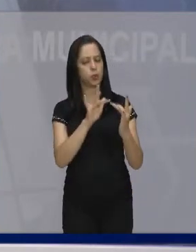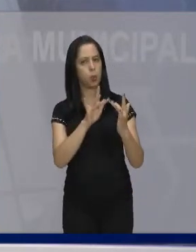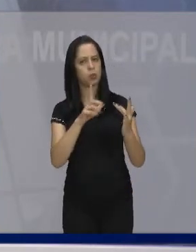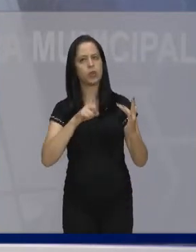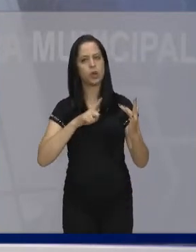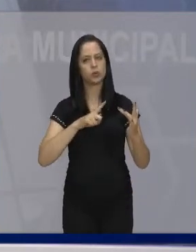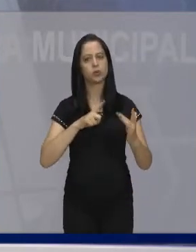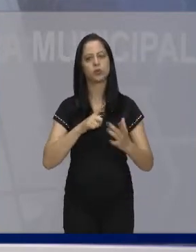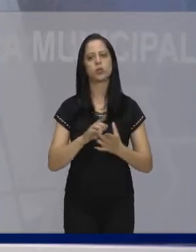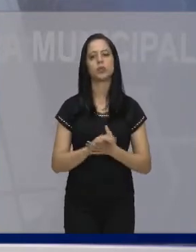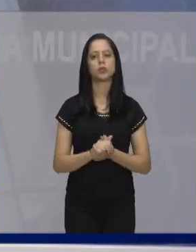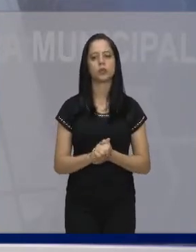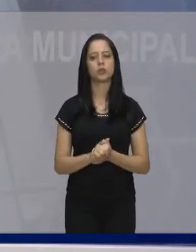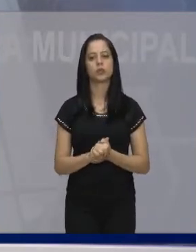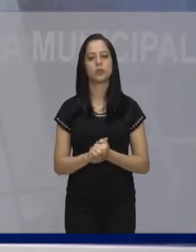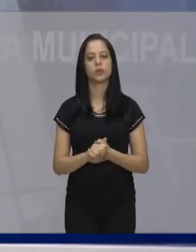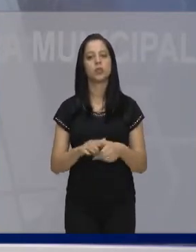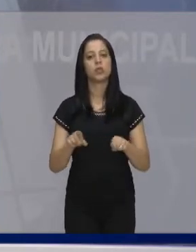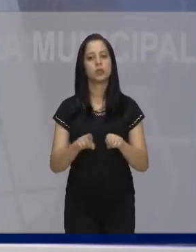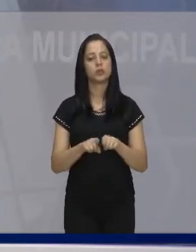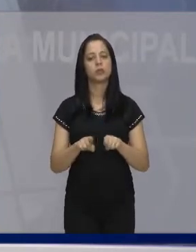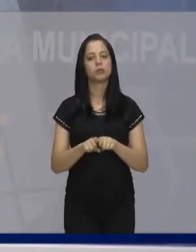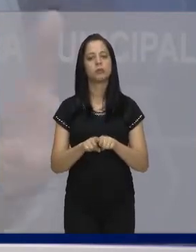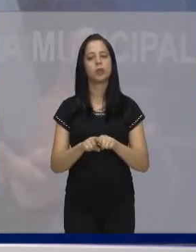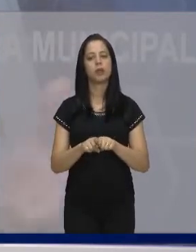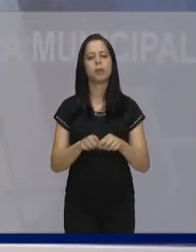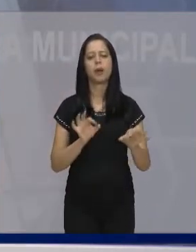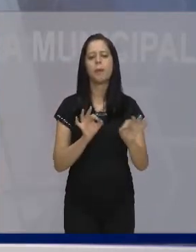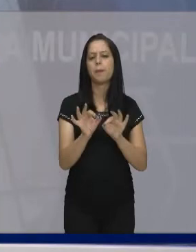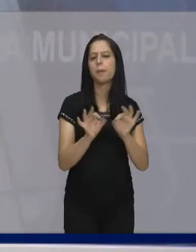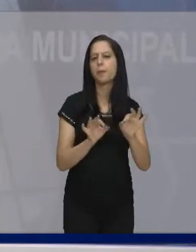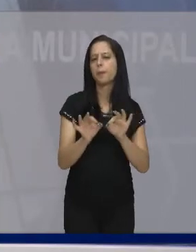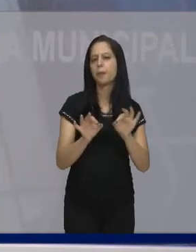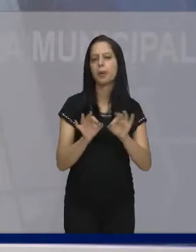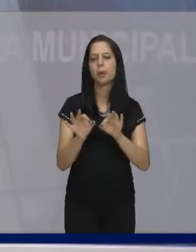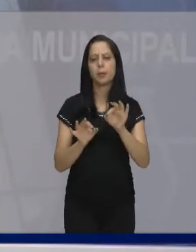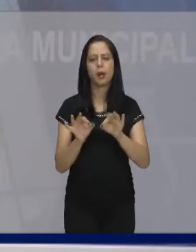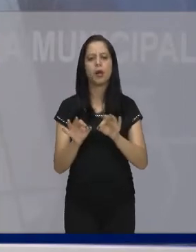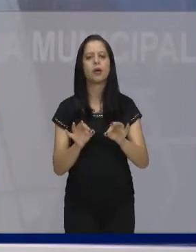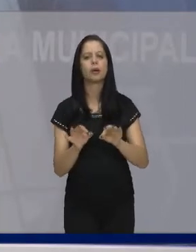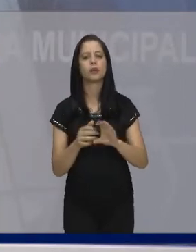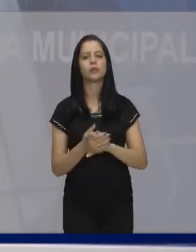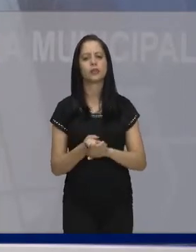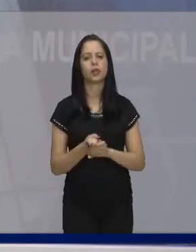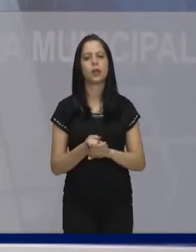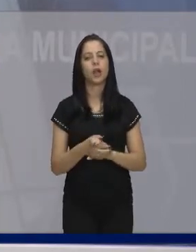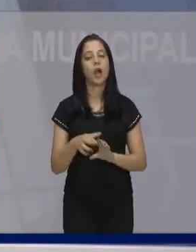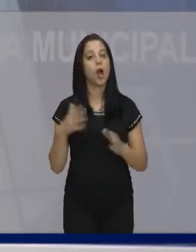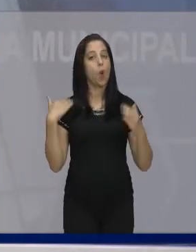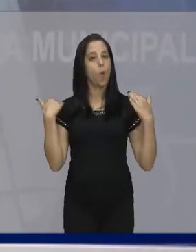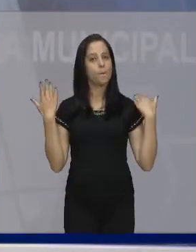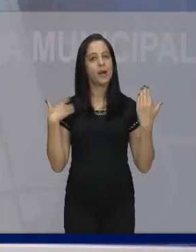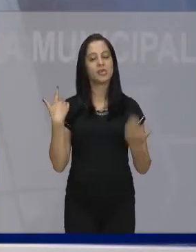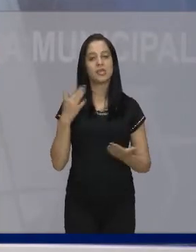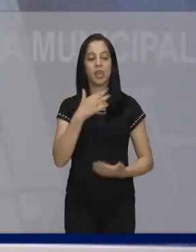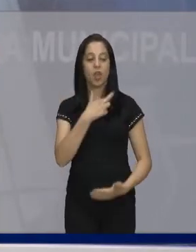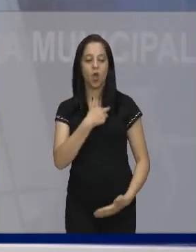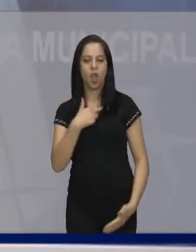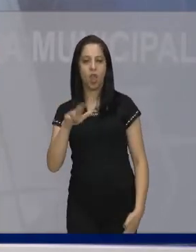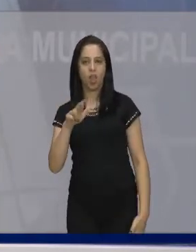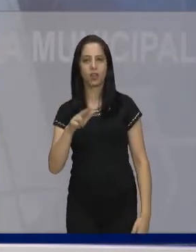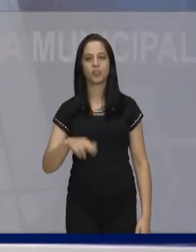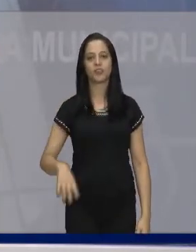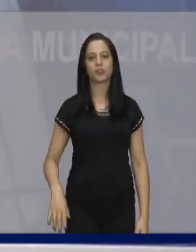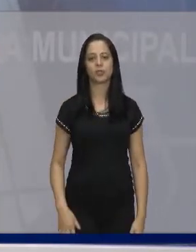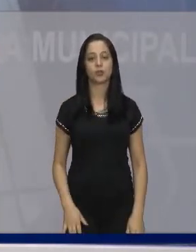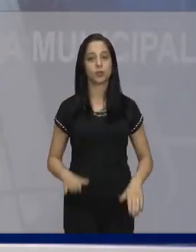Secretaria e o Departamento de Turismo, para elaborar dentro desse circuito do turismo religioso. Então, eu peço